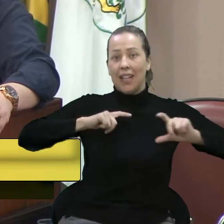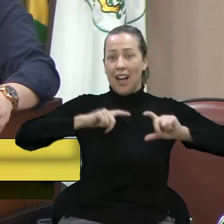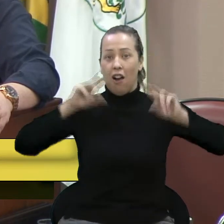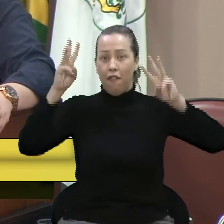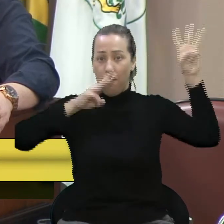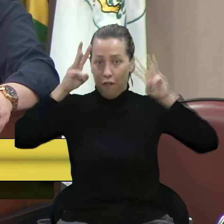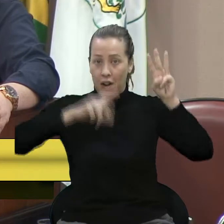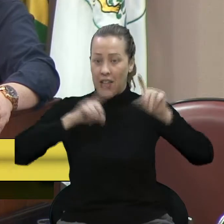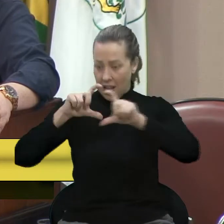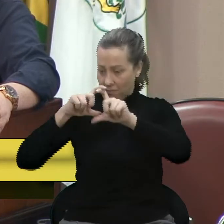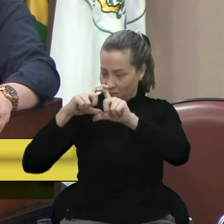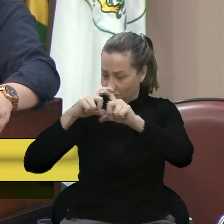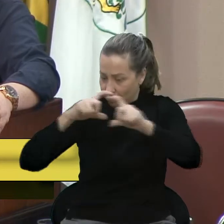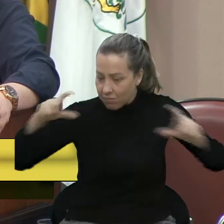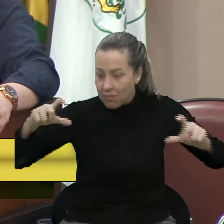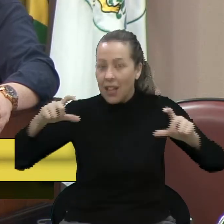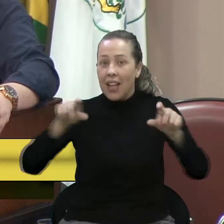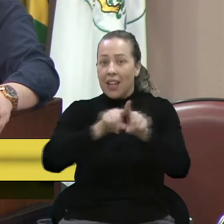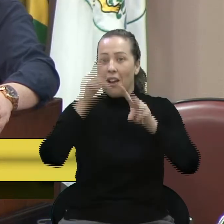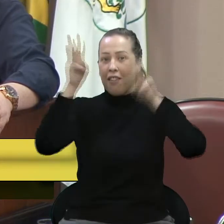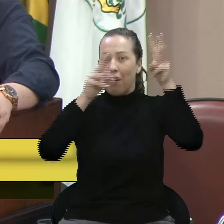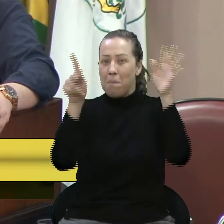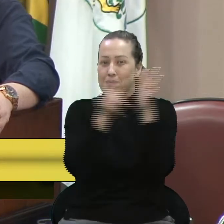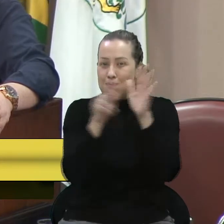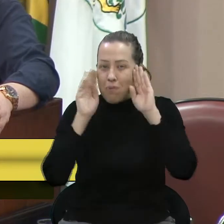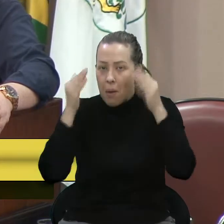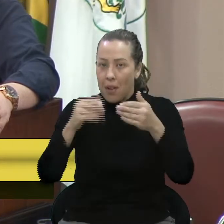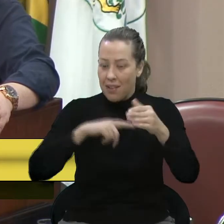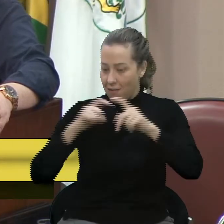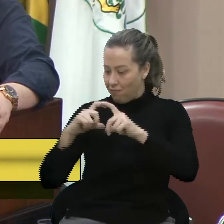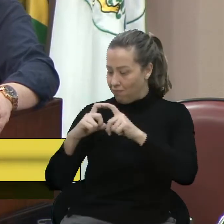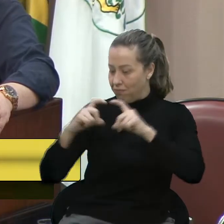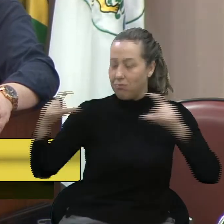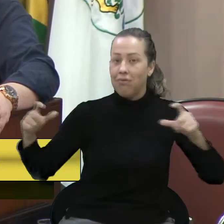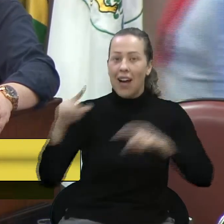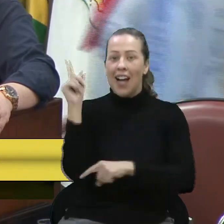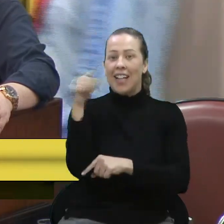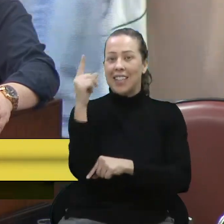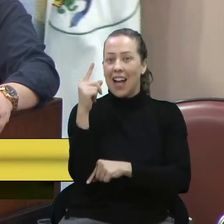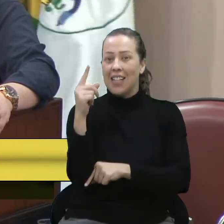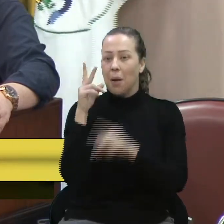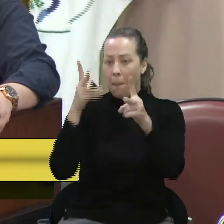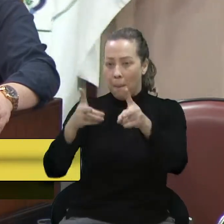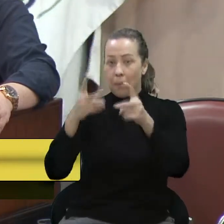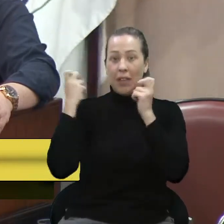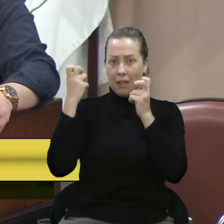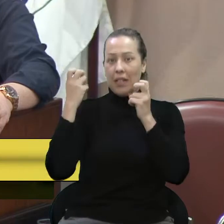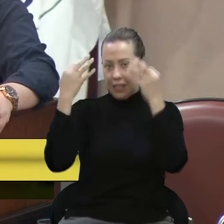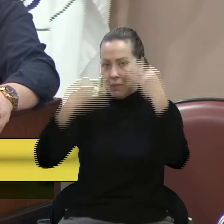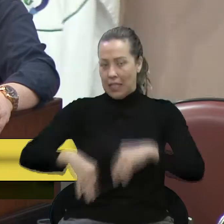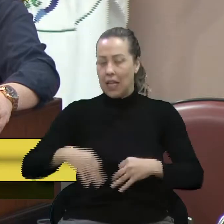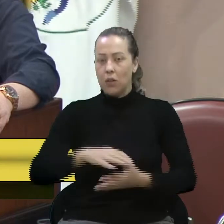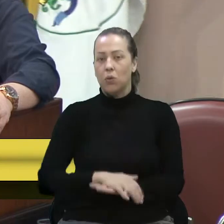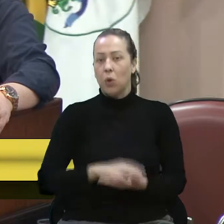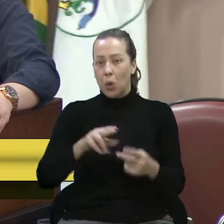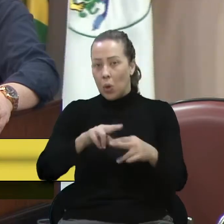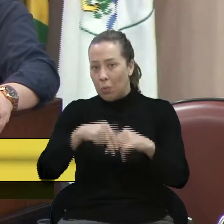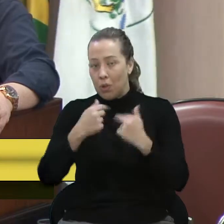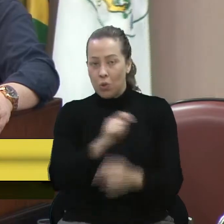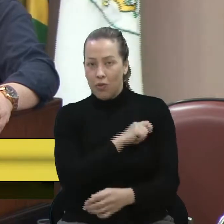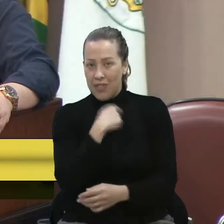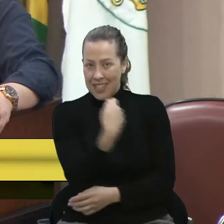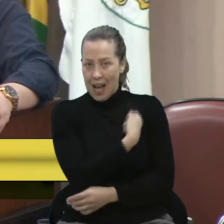tem identificação e a van de enfrentamento tem identificação. Os táxis não são identificados. Então o fiscal de trânsito